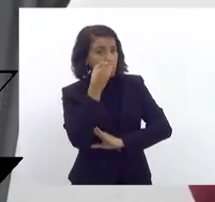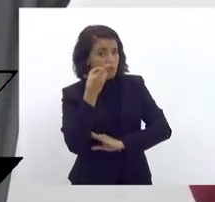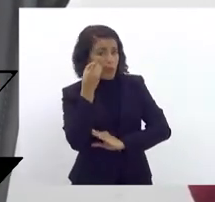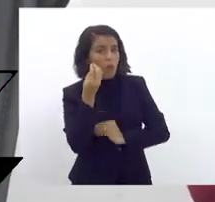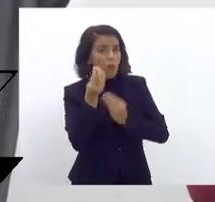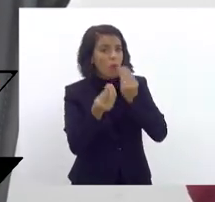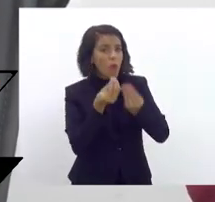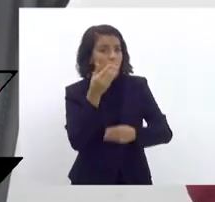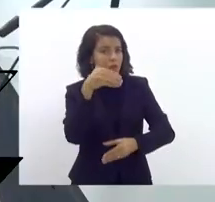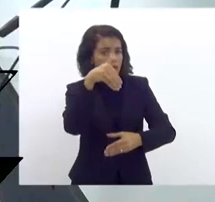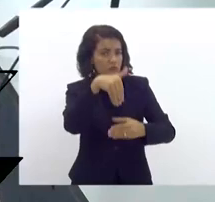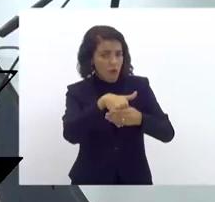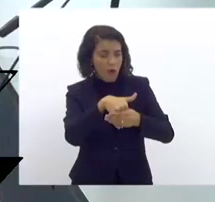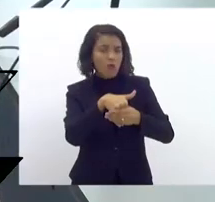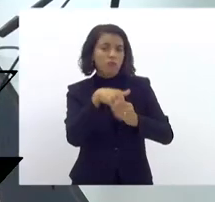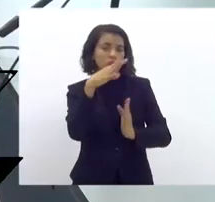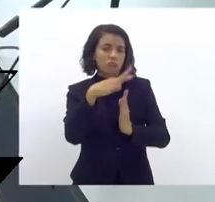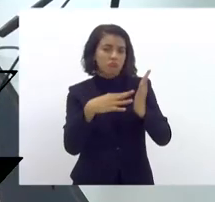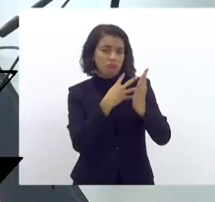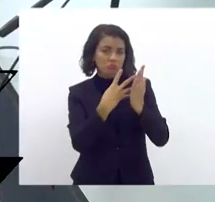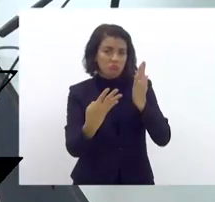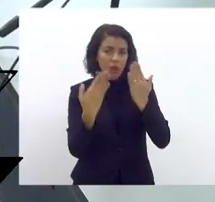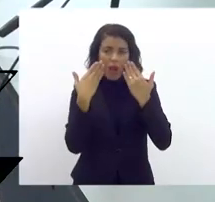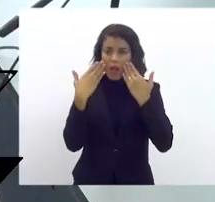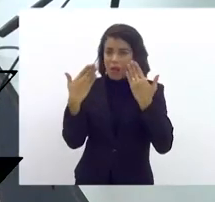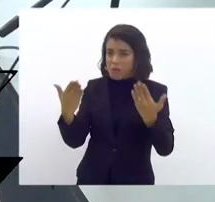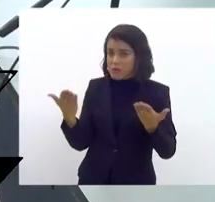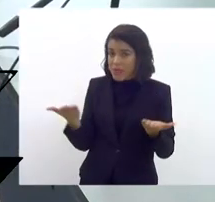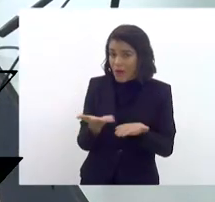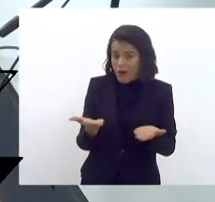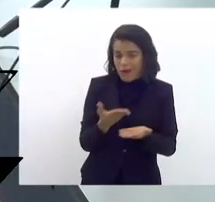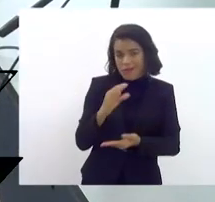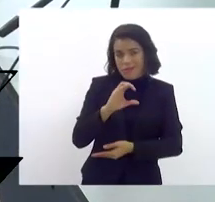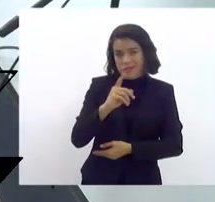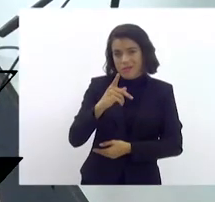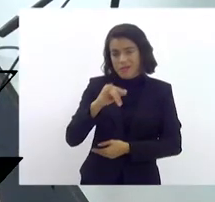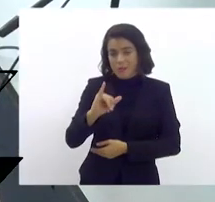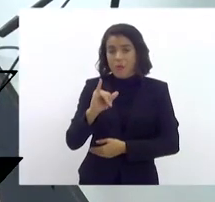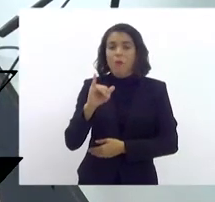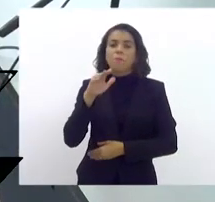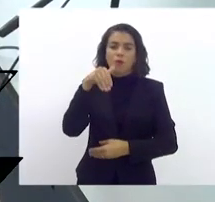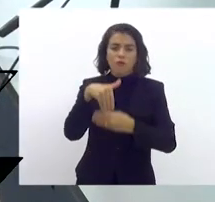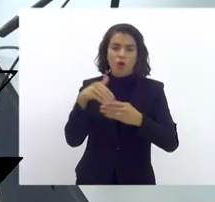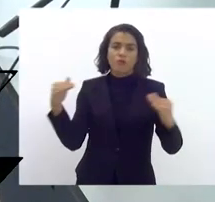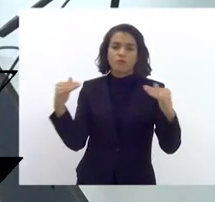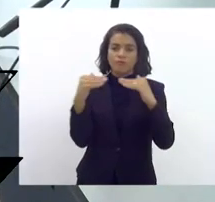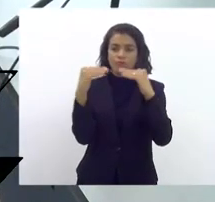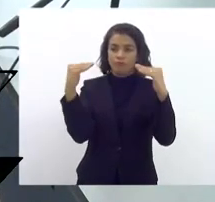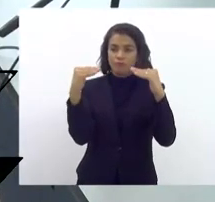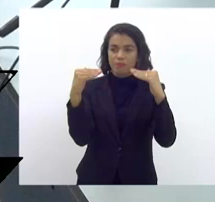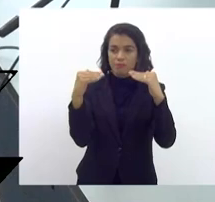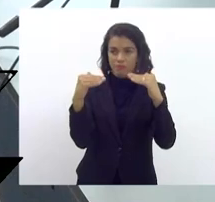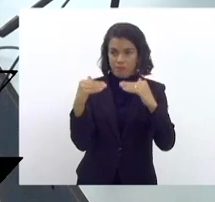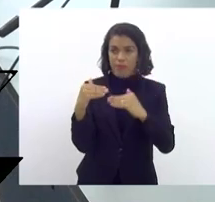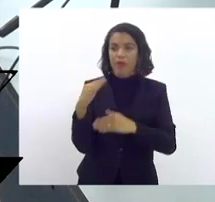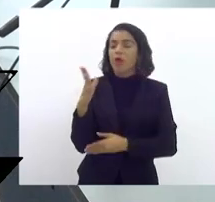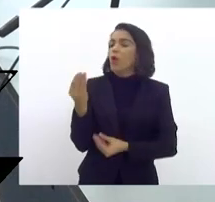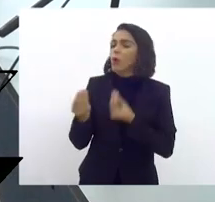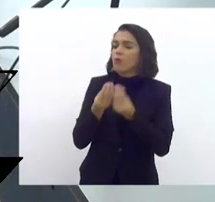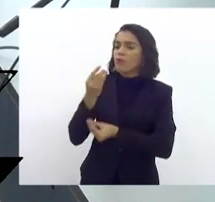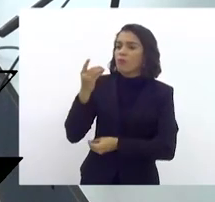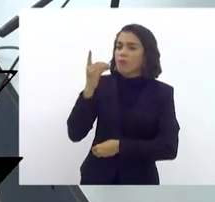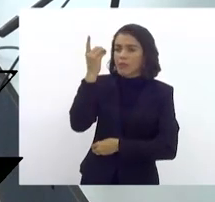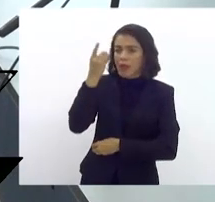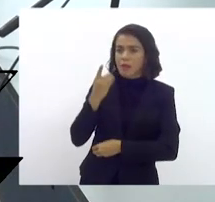vota no plano de trabalho apresentado nesta CPI Eu voto favorável como vota deputada